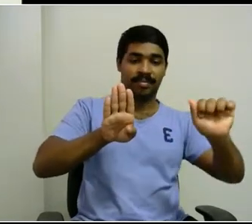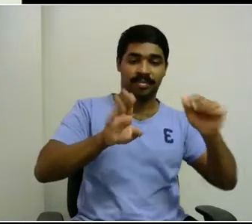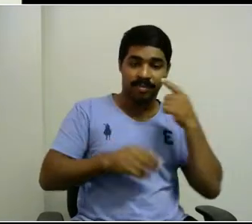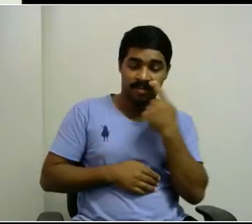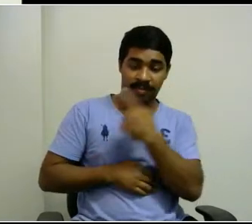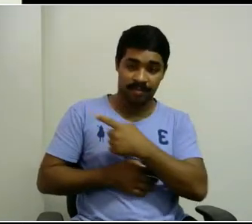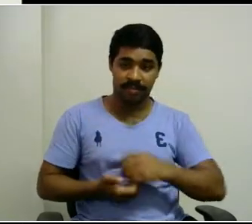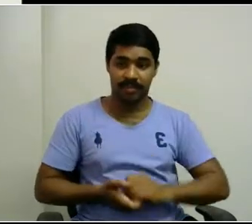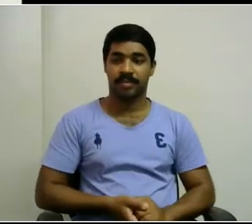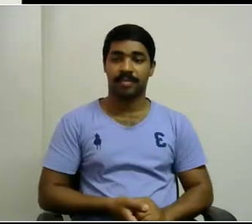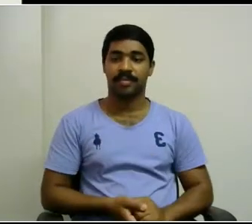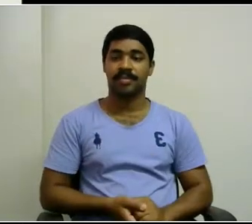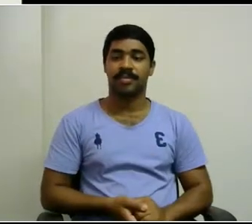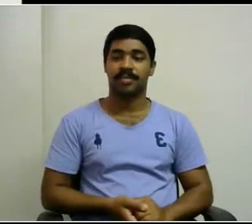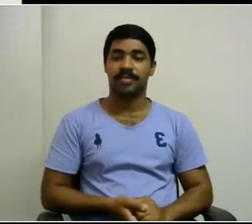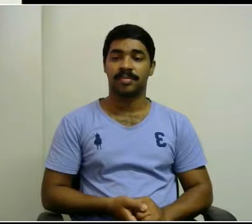fórmula que nós encontramos, né?